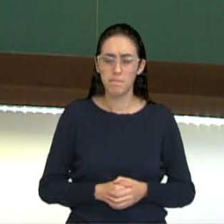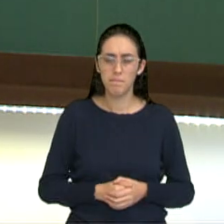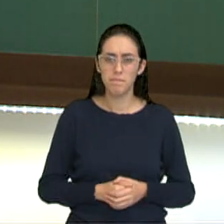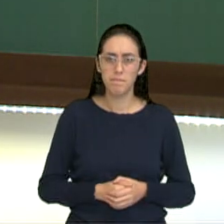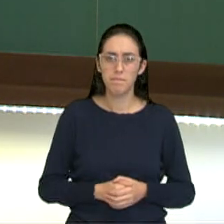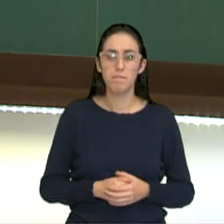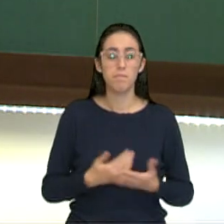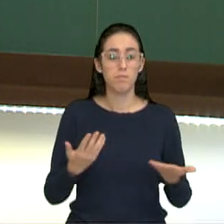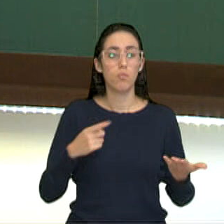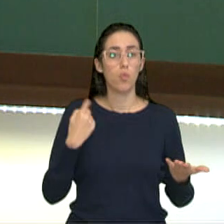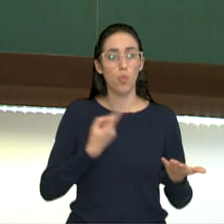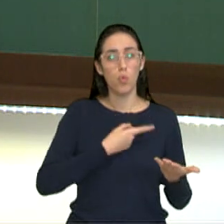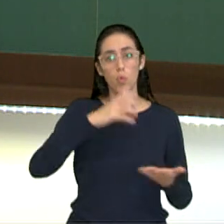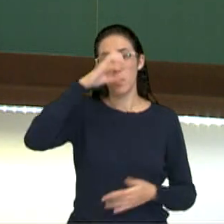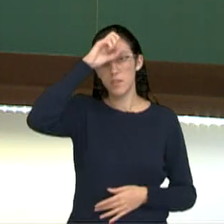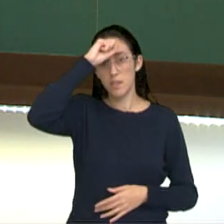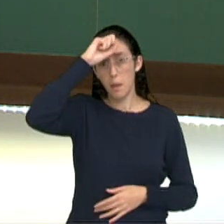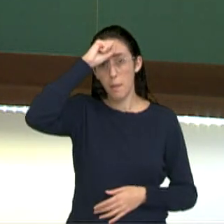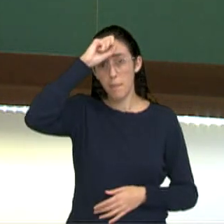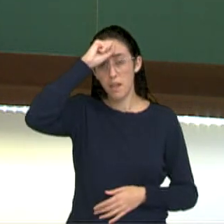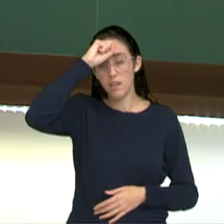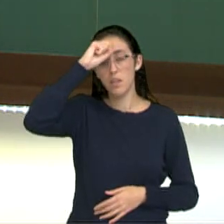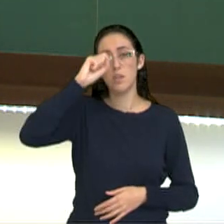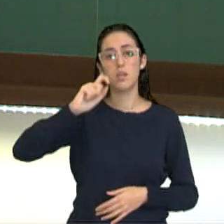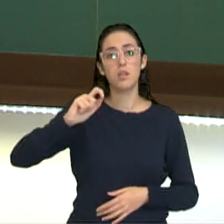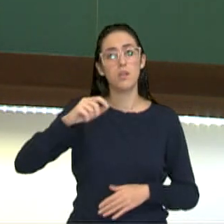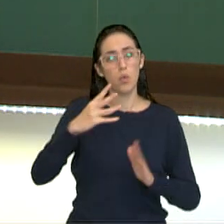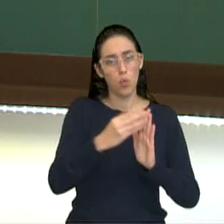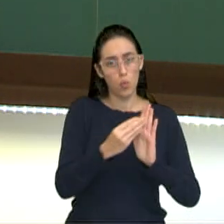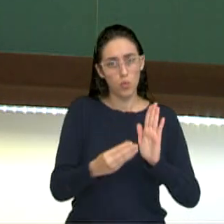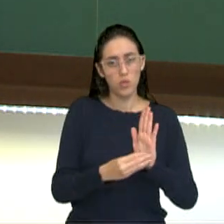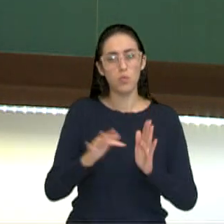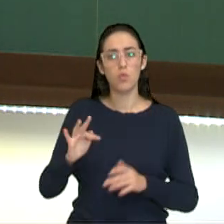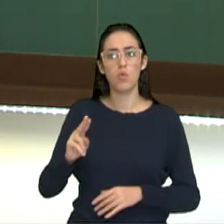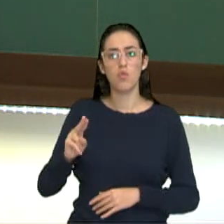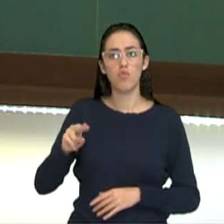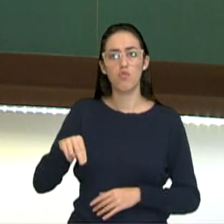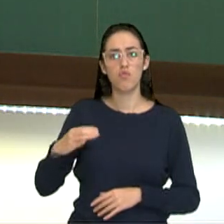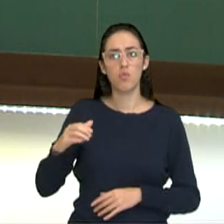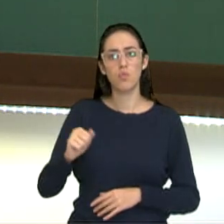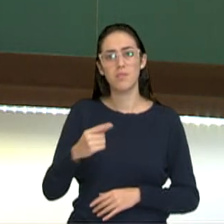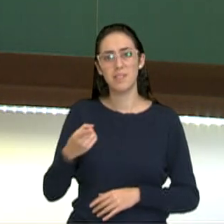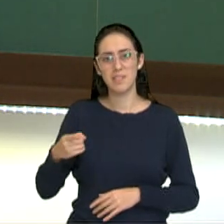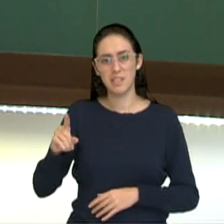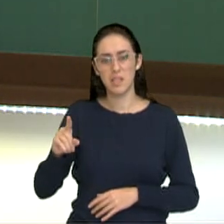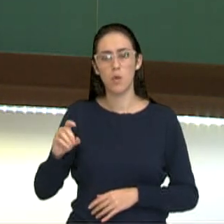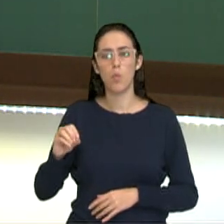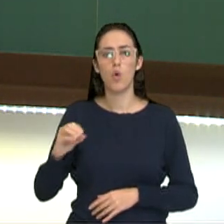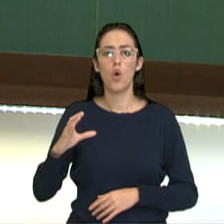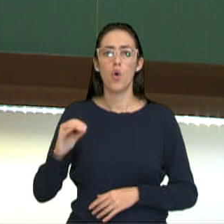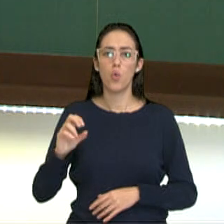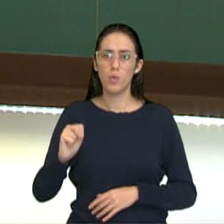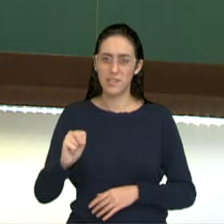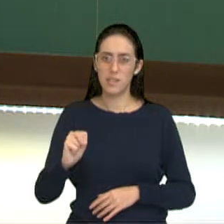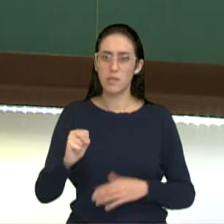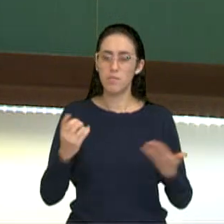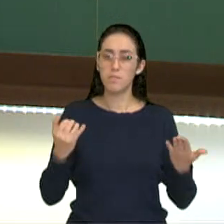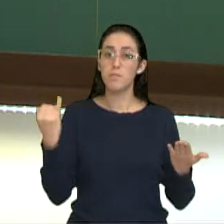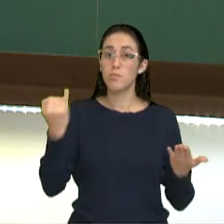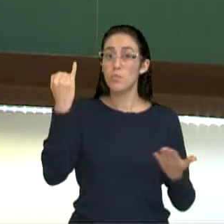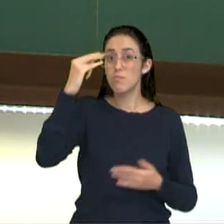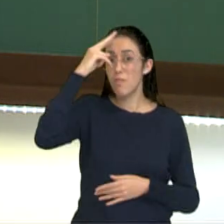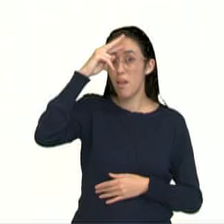Novamente, um pouco mais avançamos aí no conteúdo de função de cosseno, lembrando sempre que